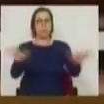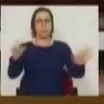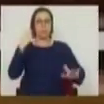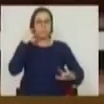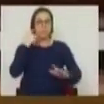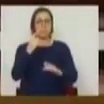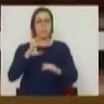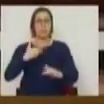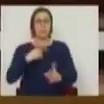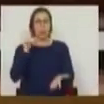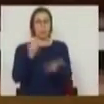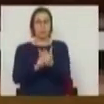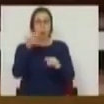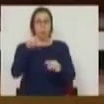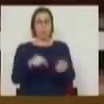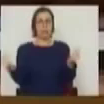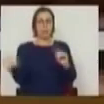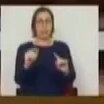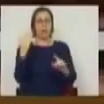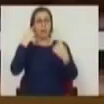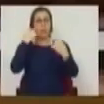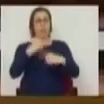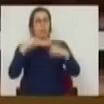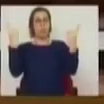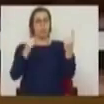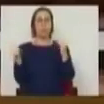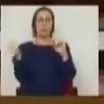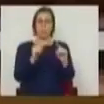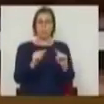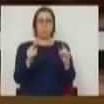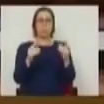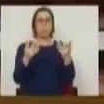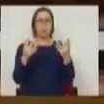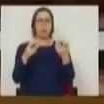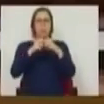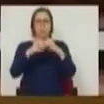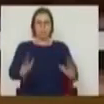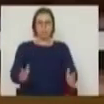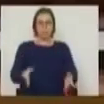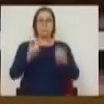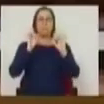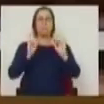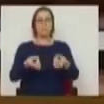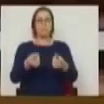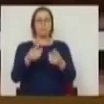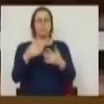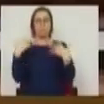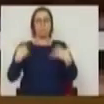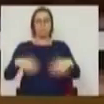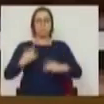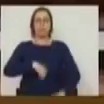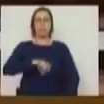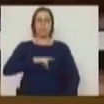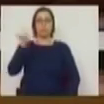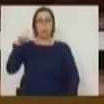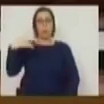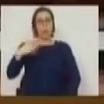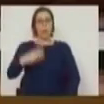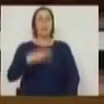a marcar este debate. Usemos a informação que já é pública, discutamos sem assombros. Comecemos pela aventura megalómana em Espanha.